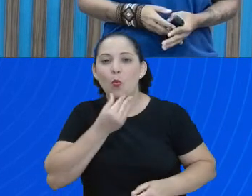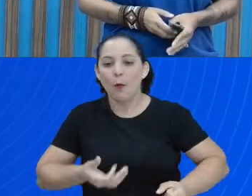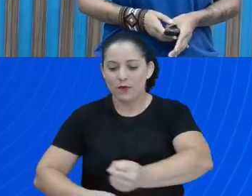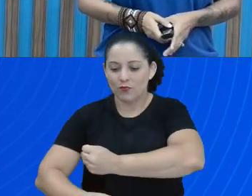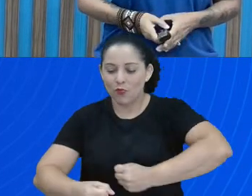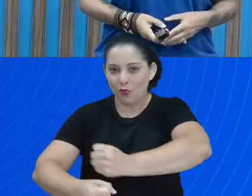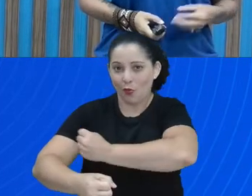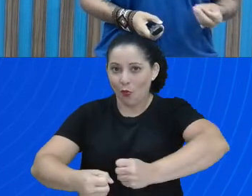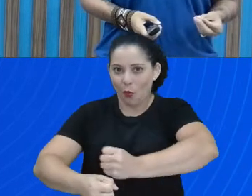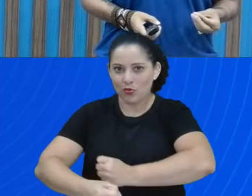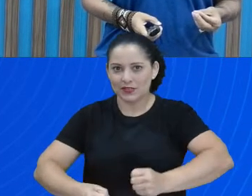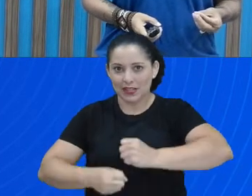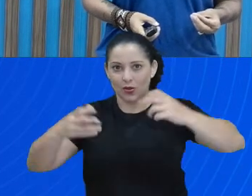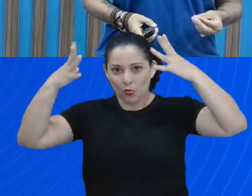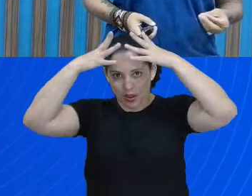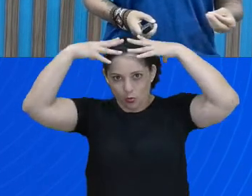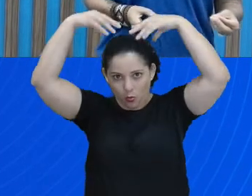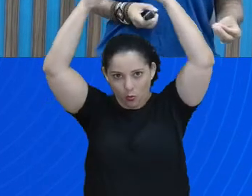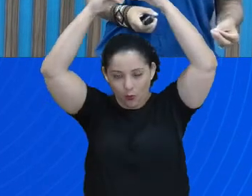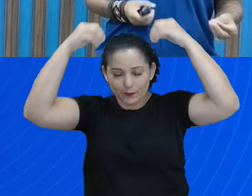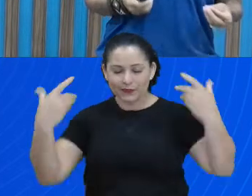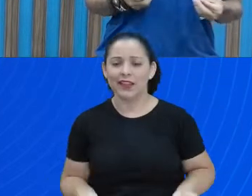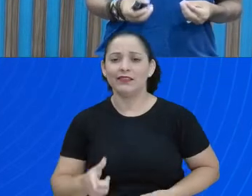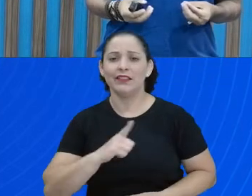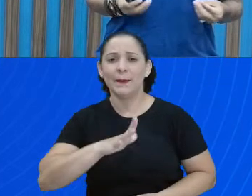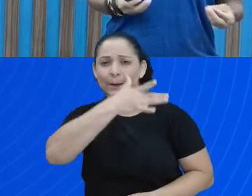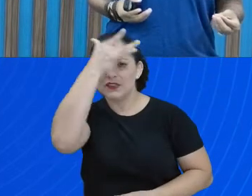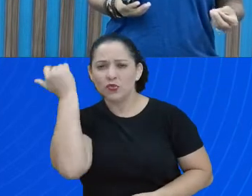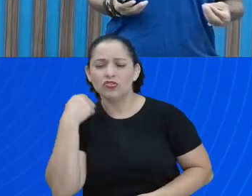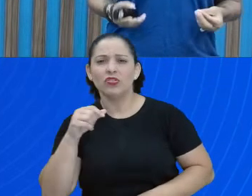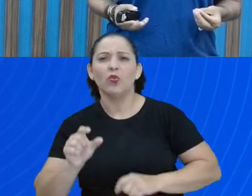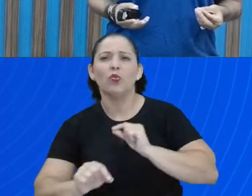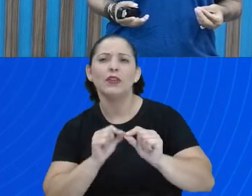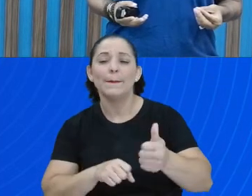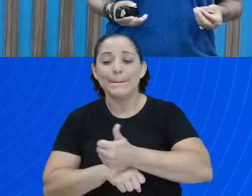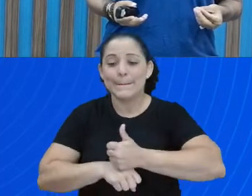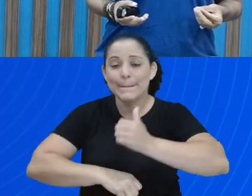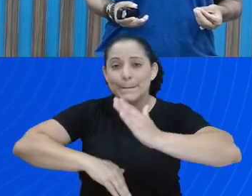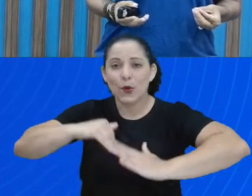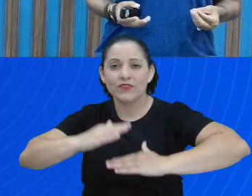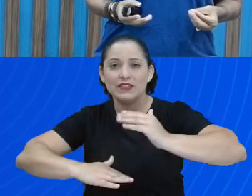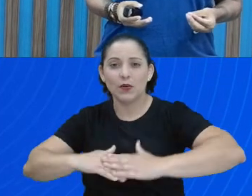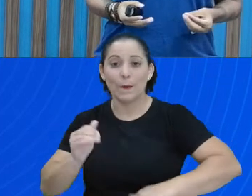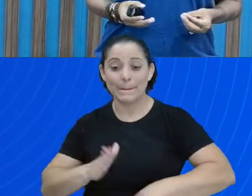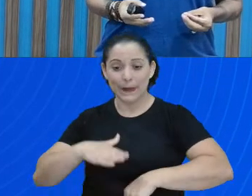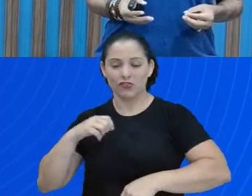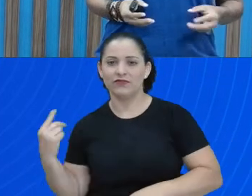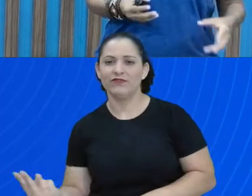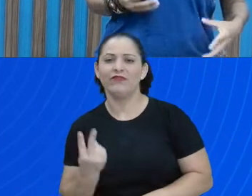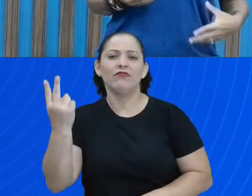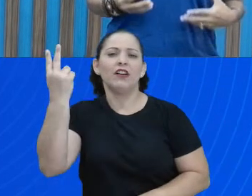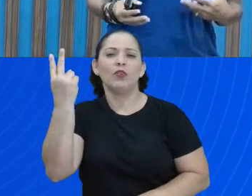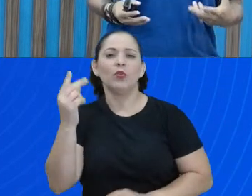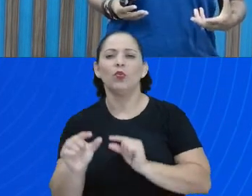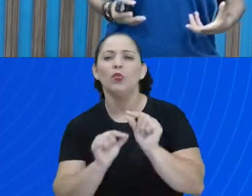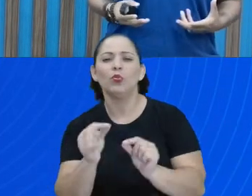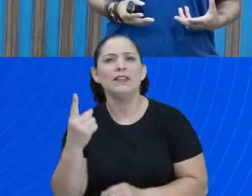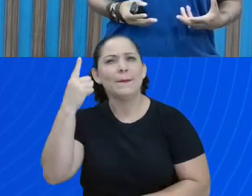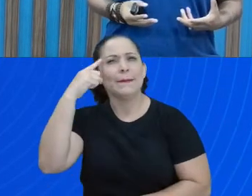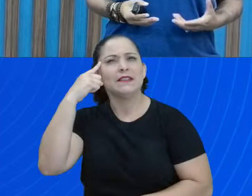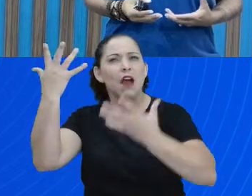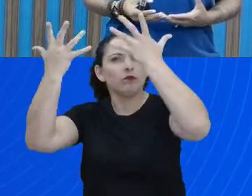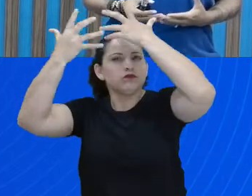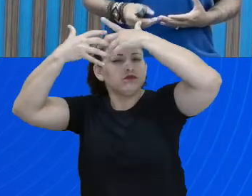Então, por que, gente, tem profissões mais ou menos valorizadas? O que é que a gente pode pensar a respeito